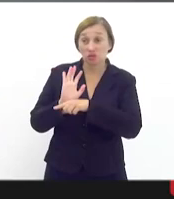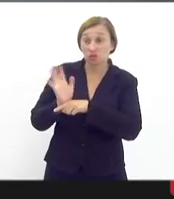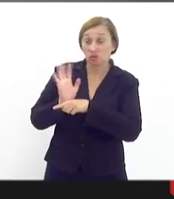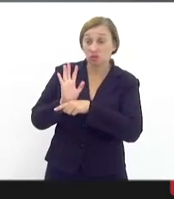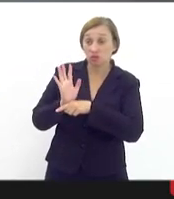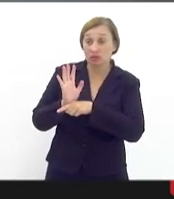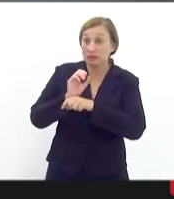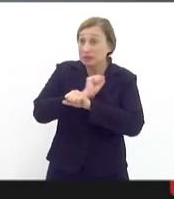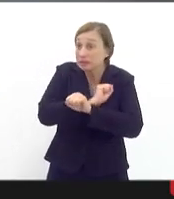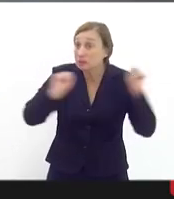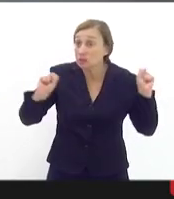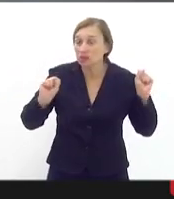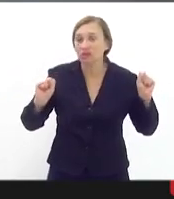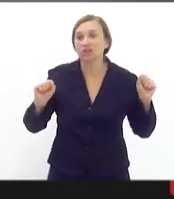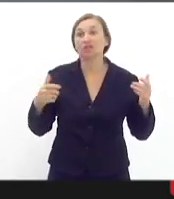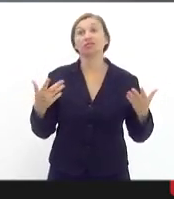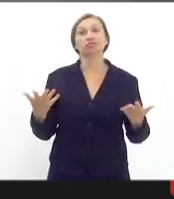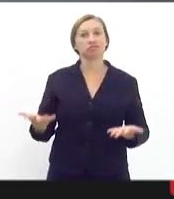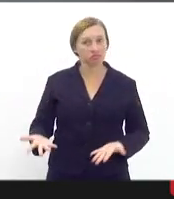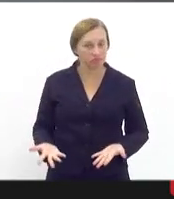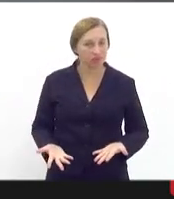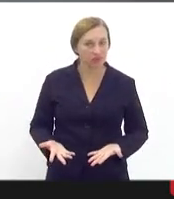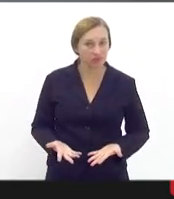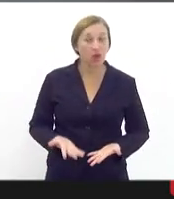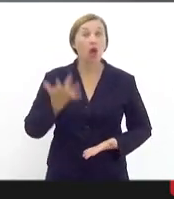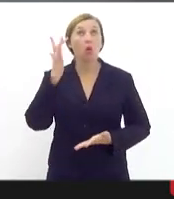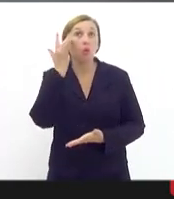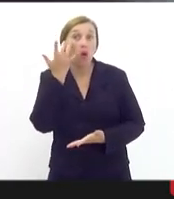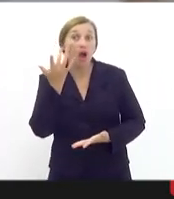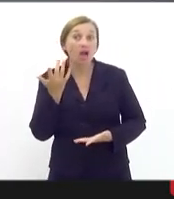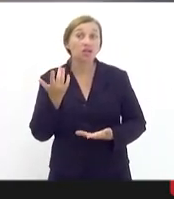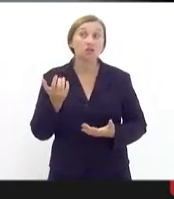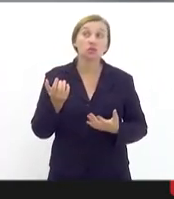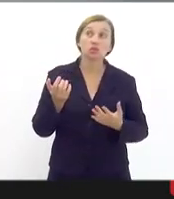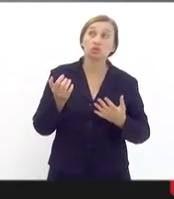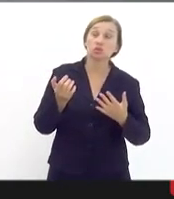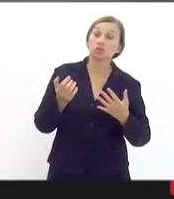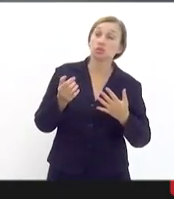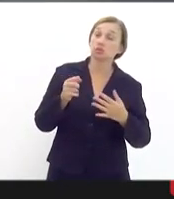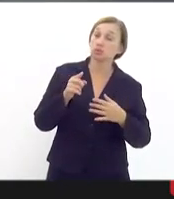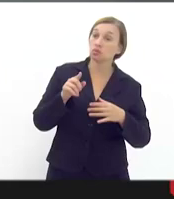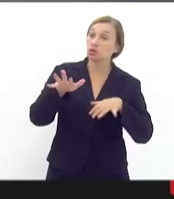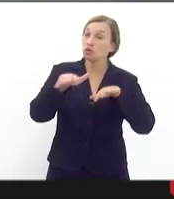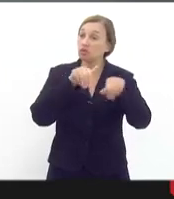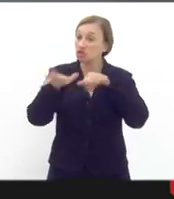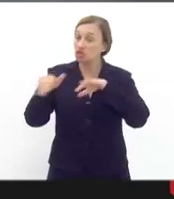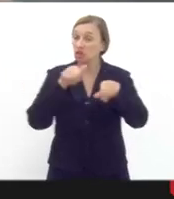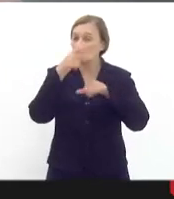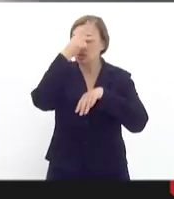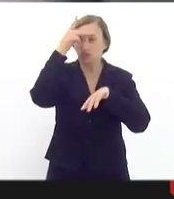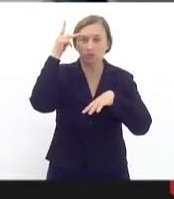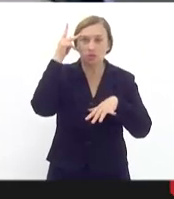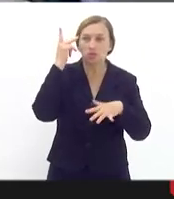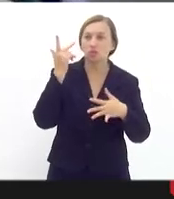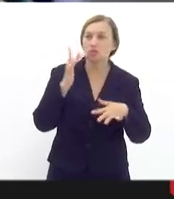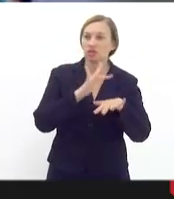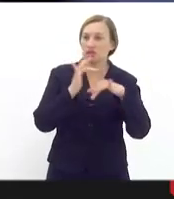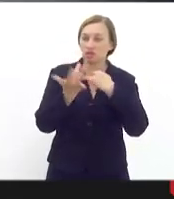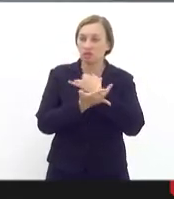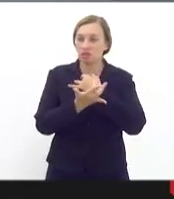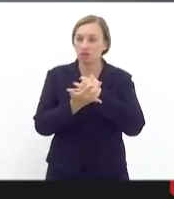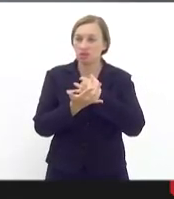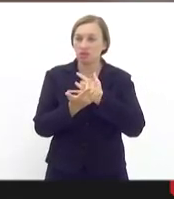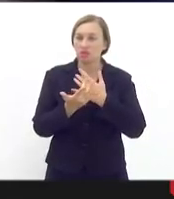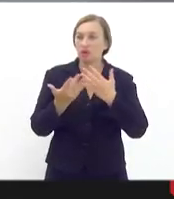Missão Impossível, né? Eu acho que talvez, quem sabe, das redes você chame a pessoa para